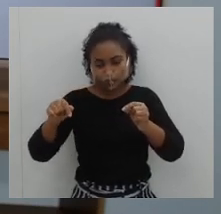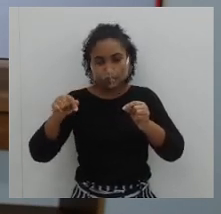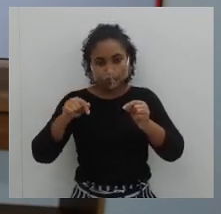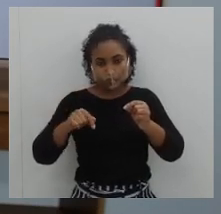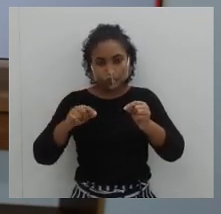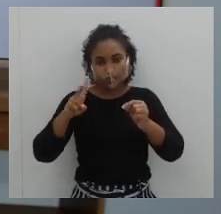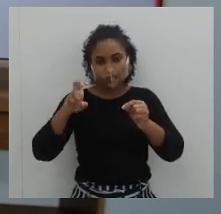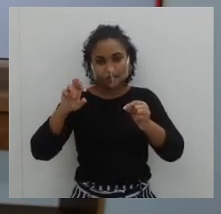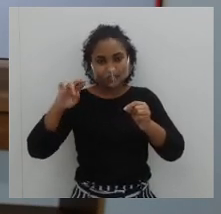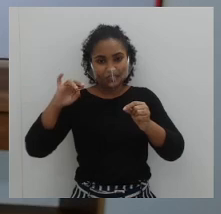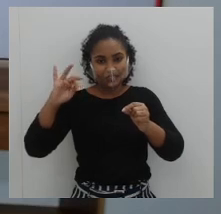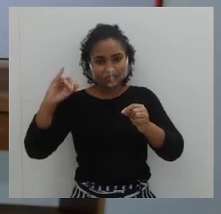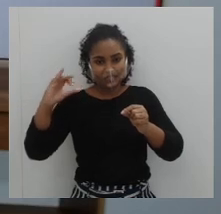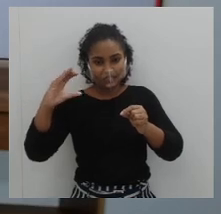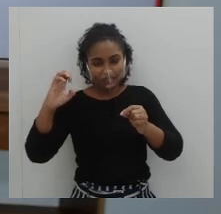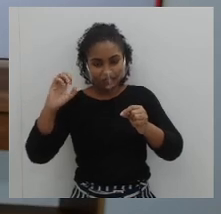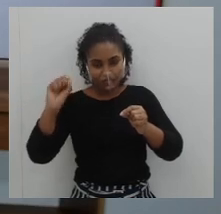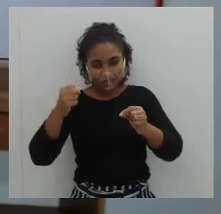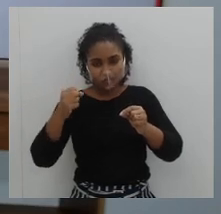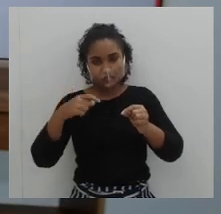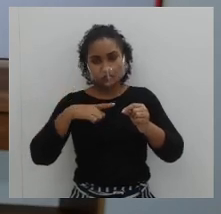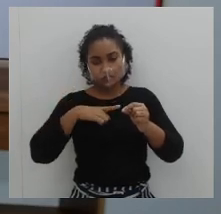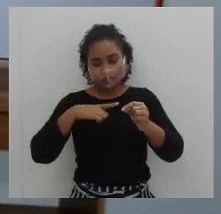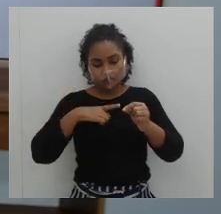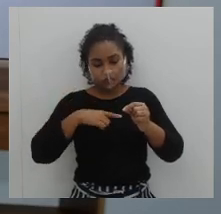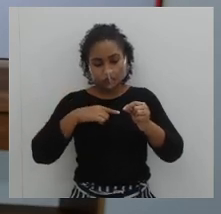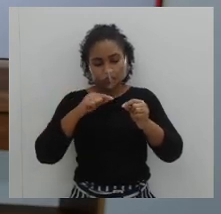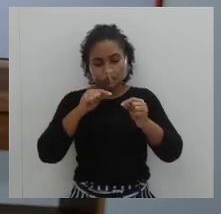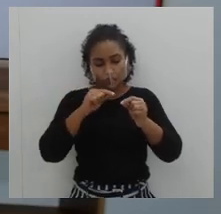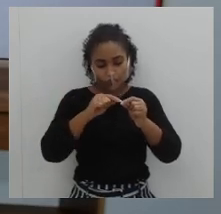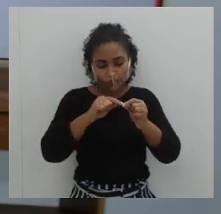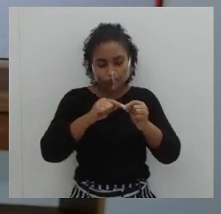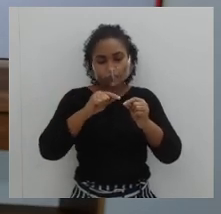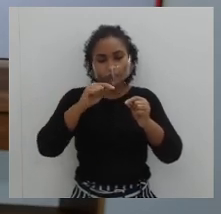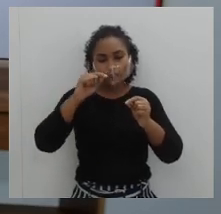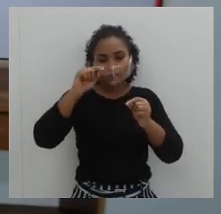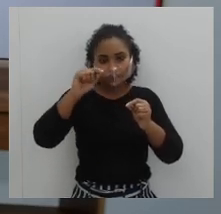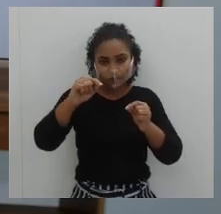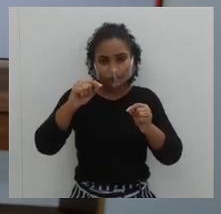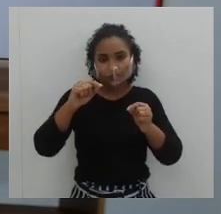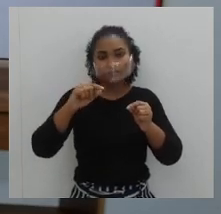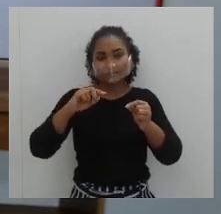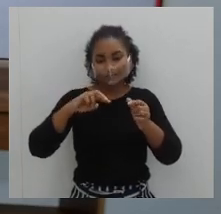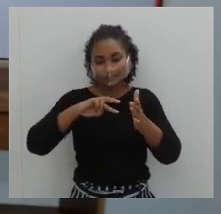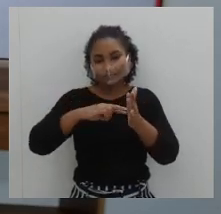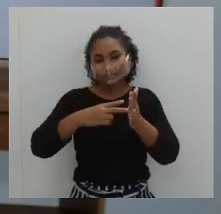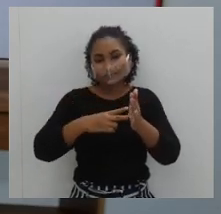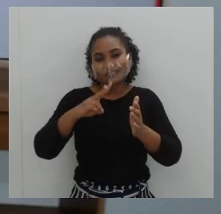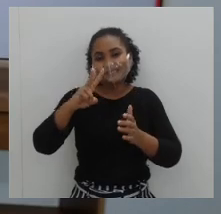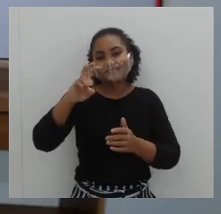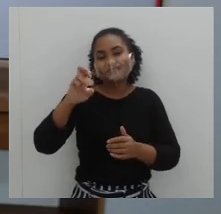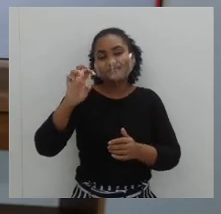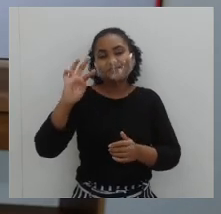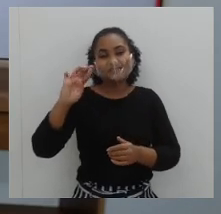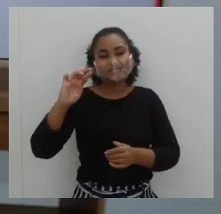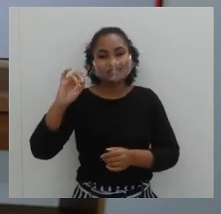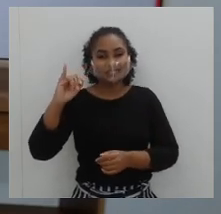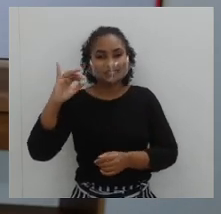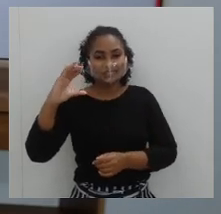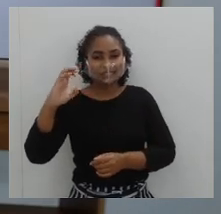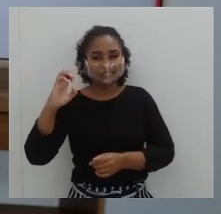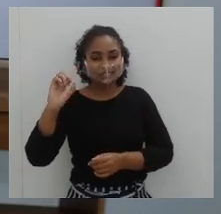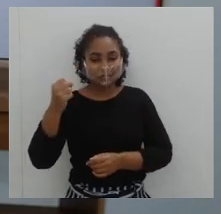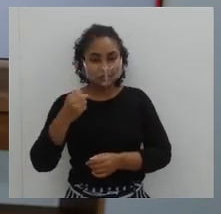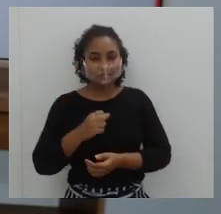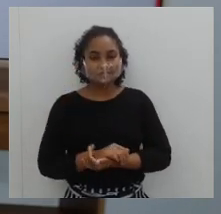e as arestas. Então, temos vértices aqui, temos vértices aqui atrás também. Então, ao todo,